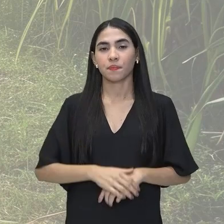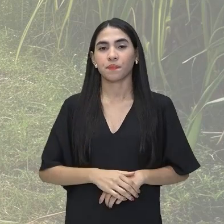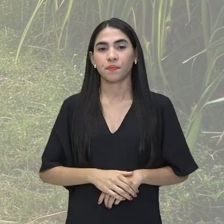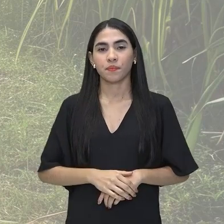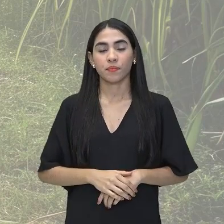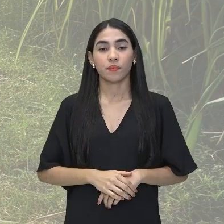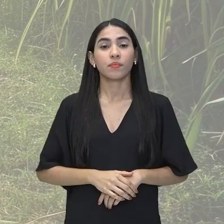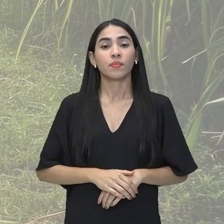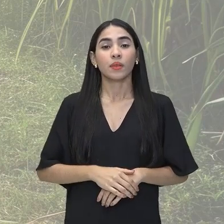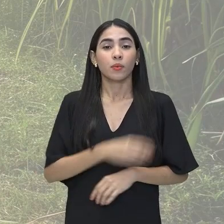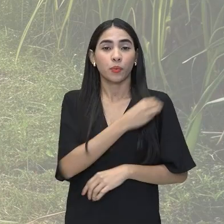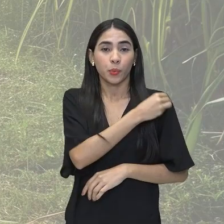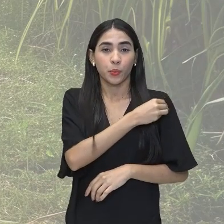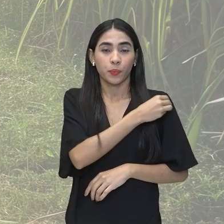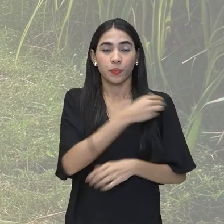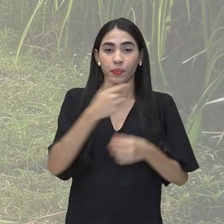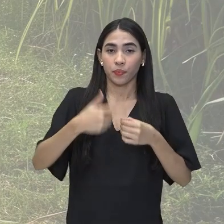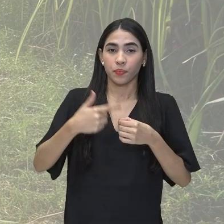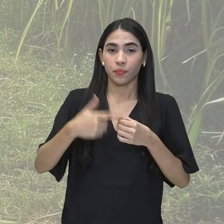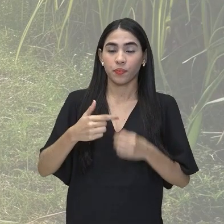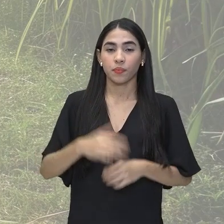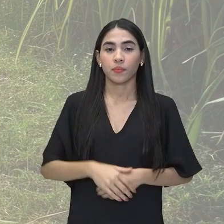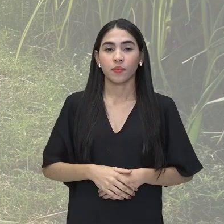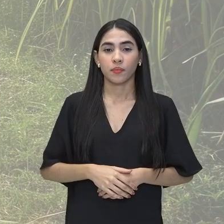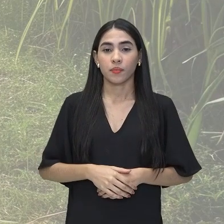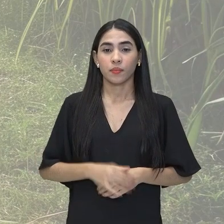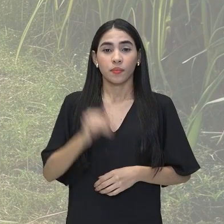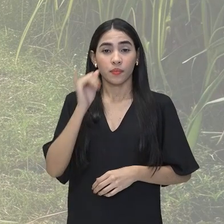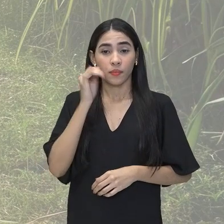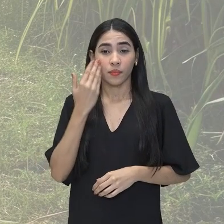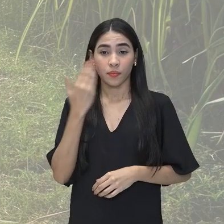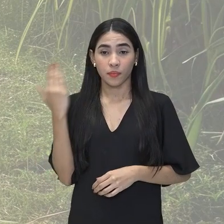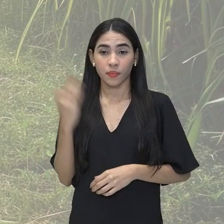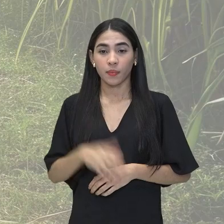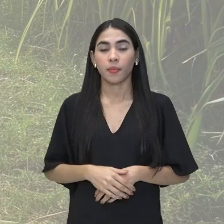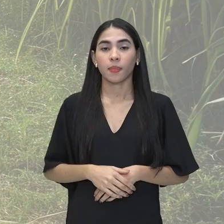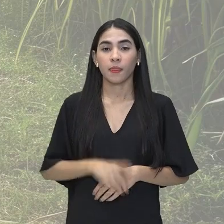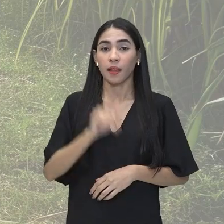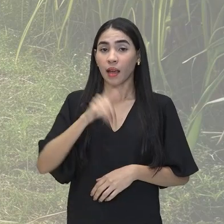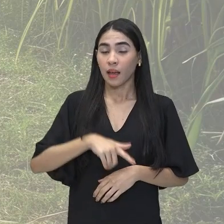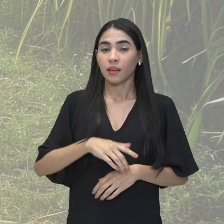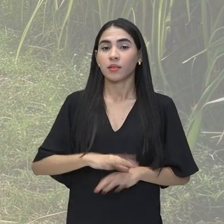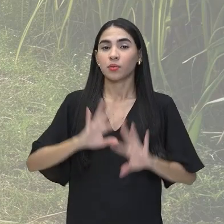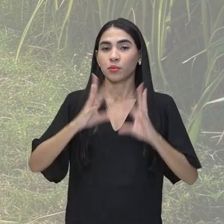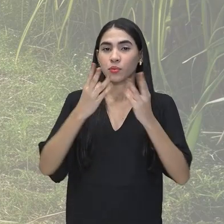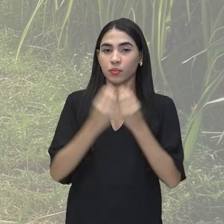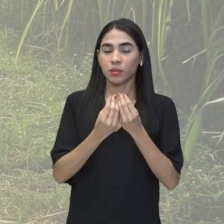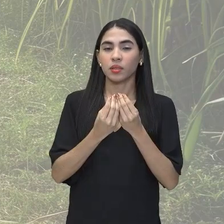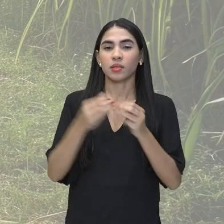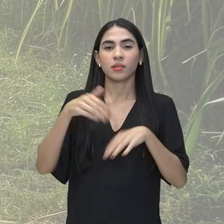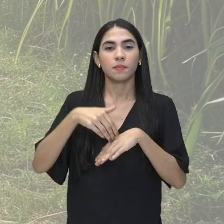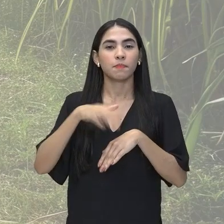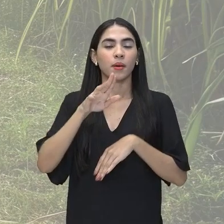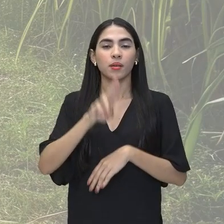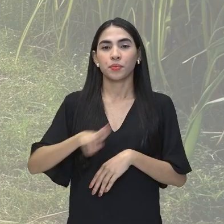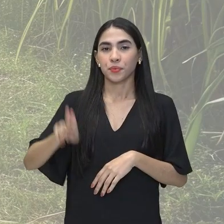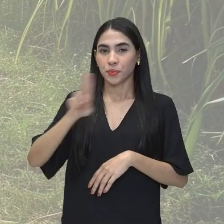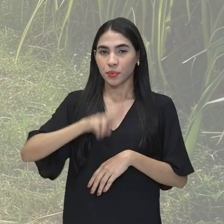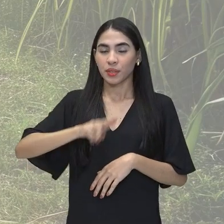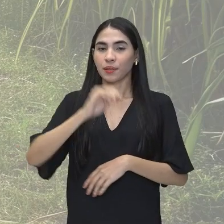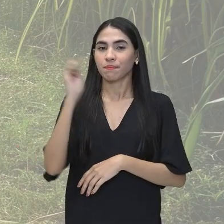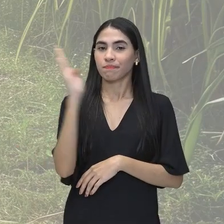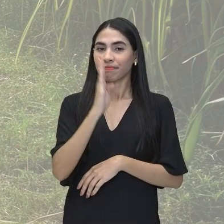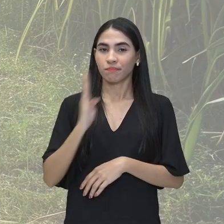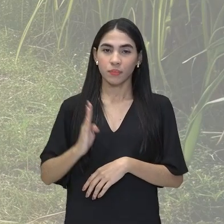O etanol, vamos ver aqui, ele é um dos combustíveis automotivos mais utilizados no